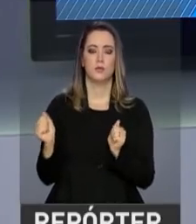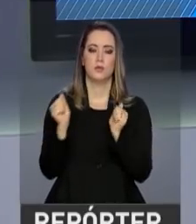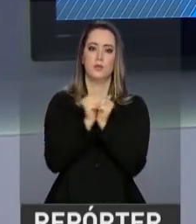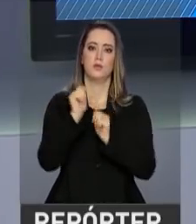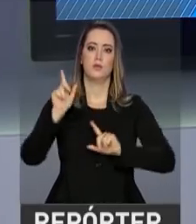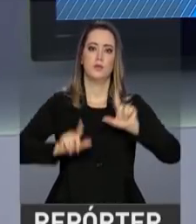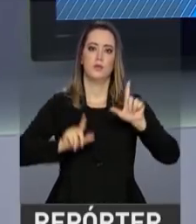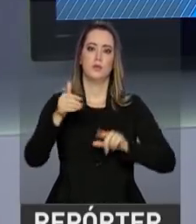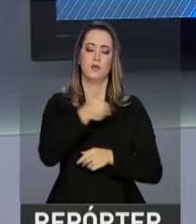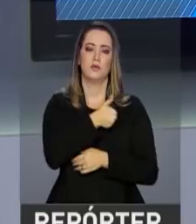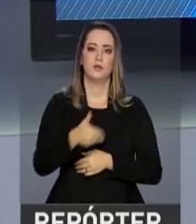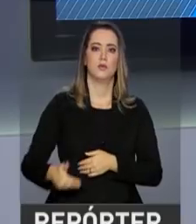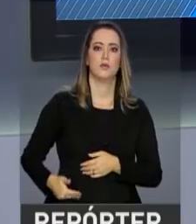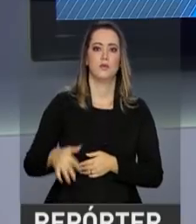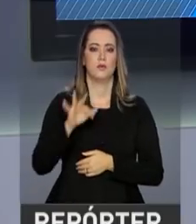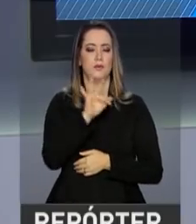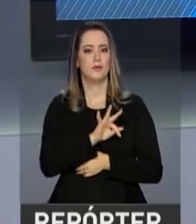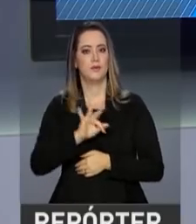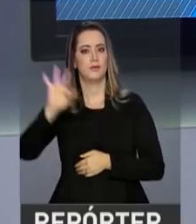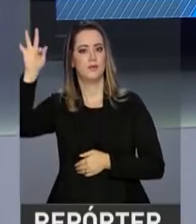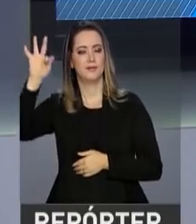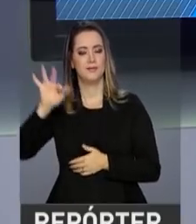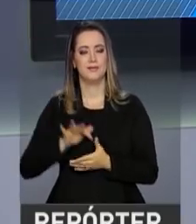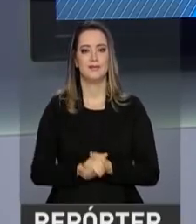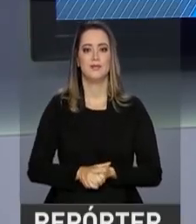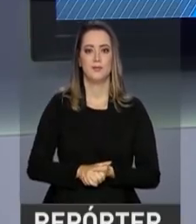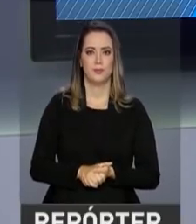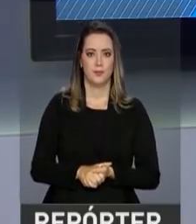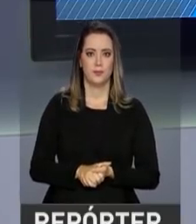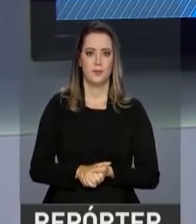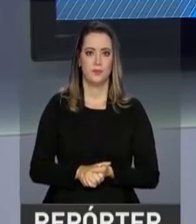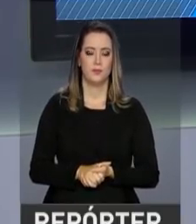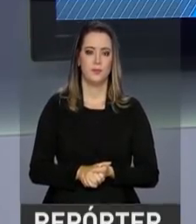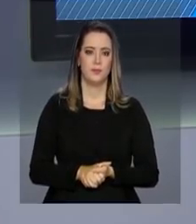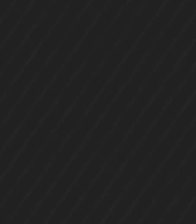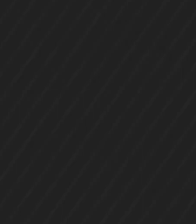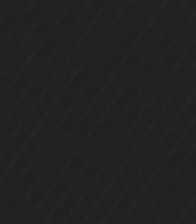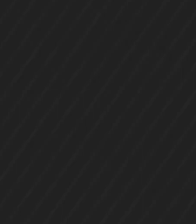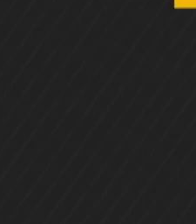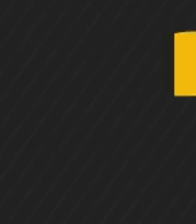tarde pra você e continue aqui na nbr a tv do governo federal